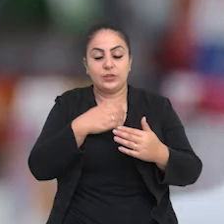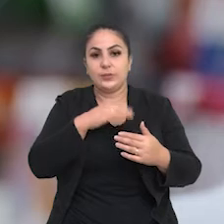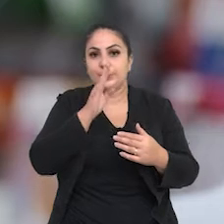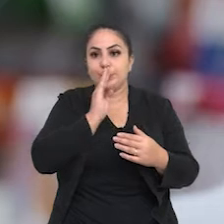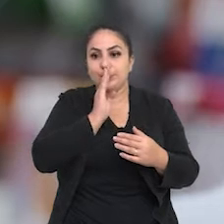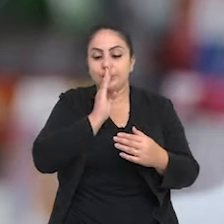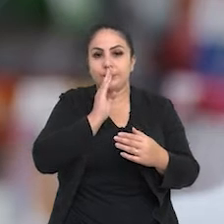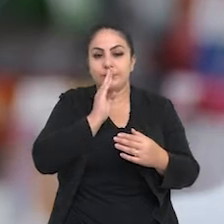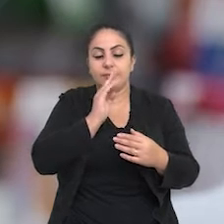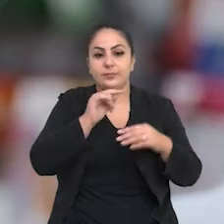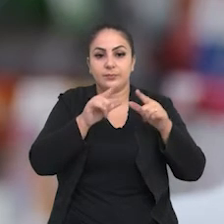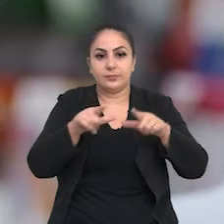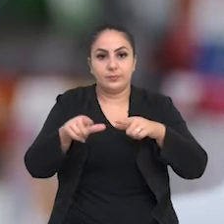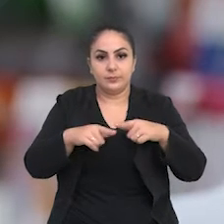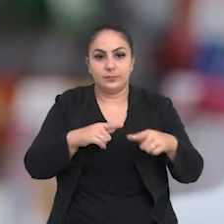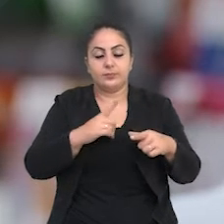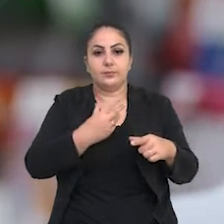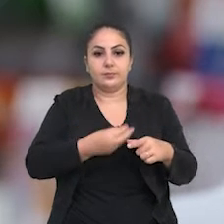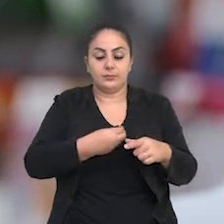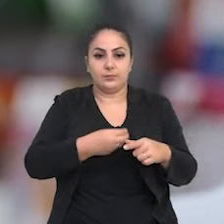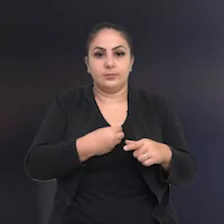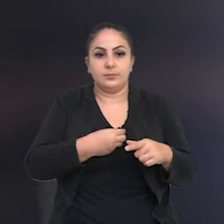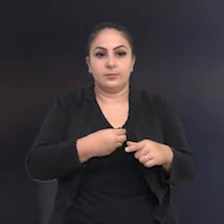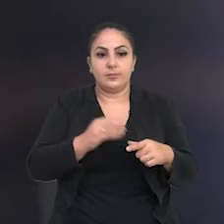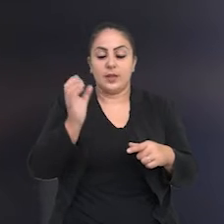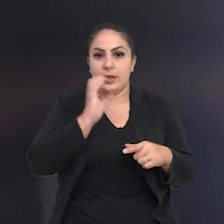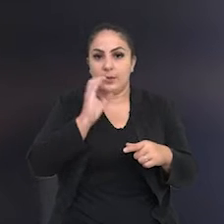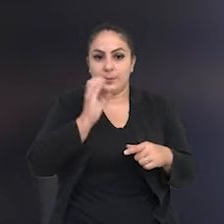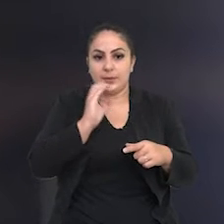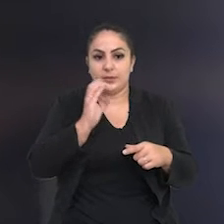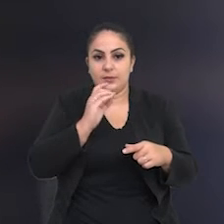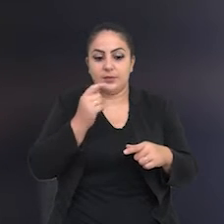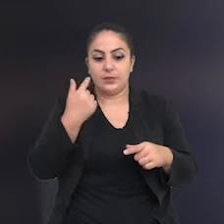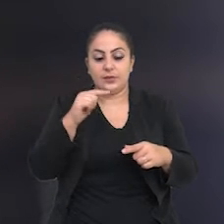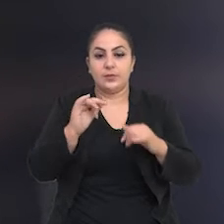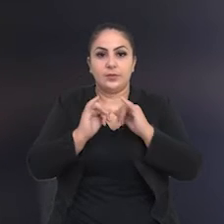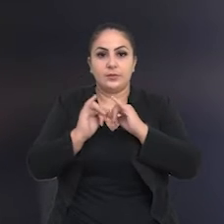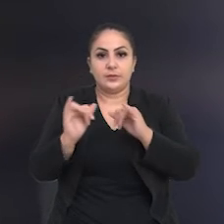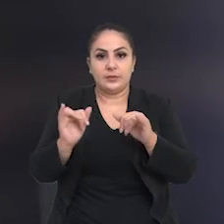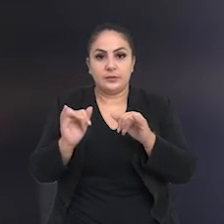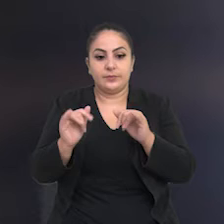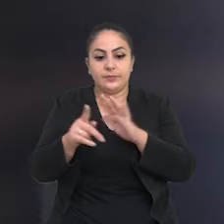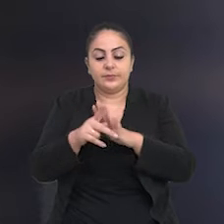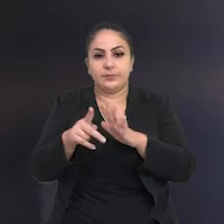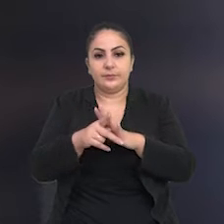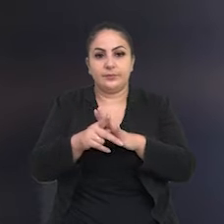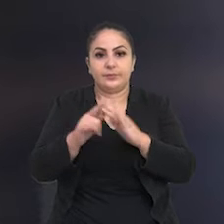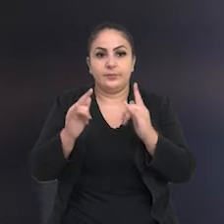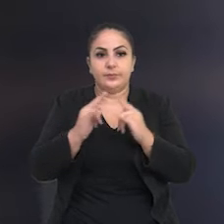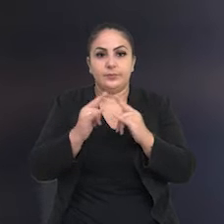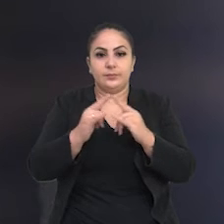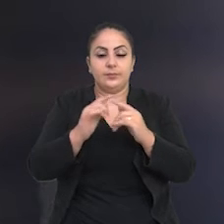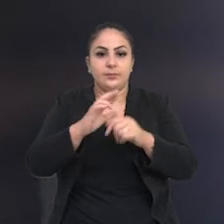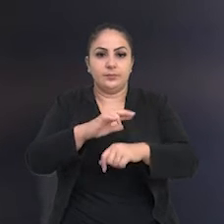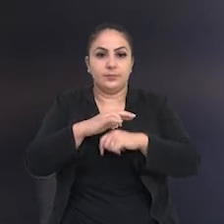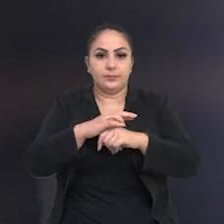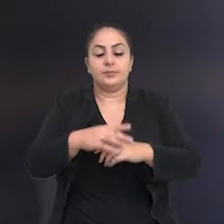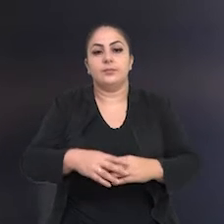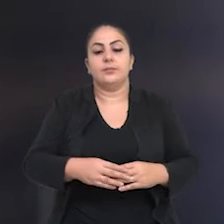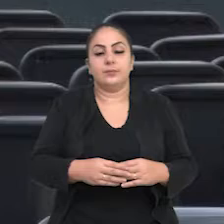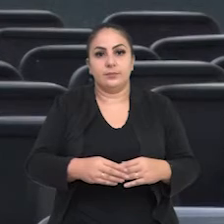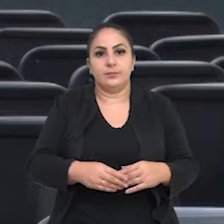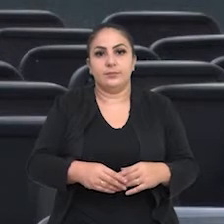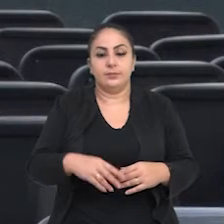forma silenciosa nos estabelecimentos, que rapidamente vão comunicar o caso aos órgãos de